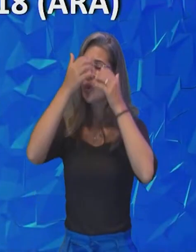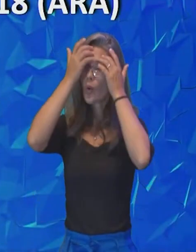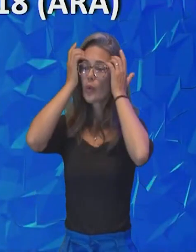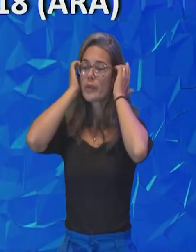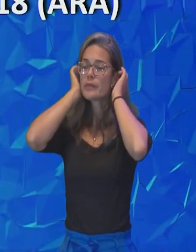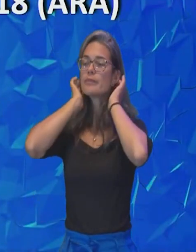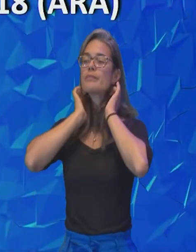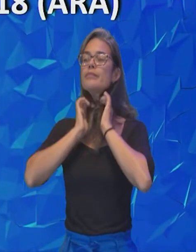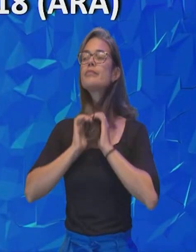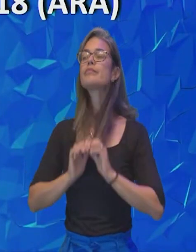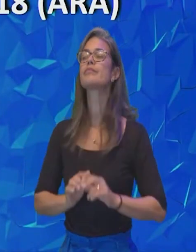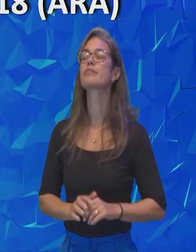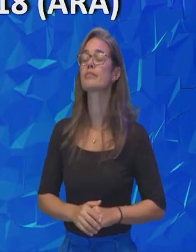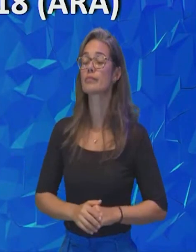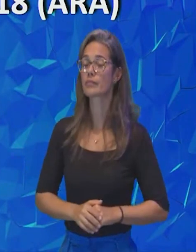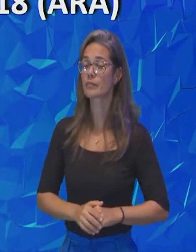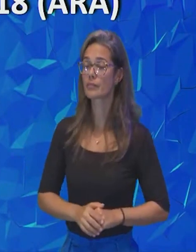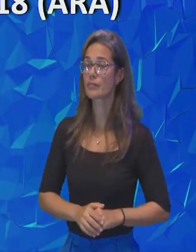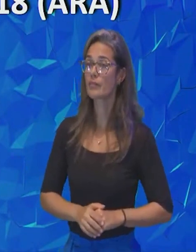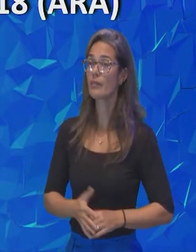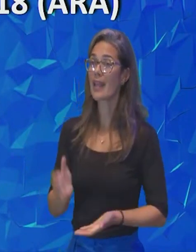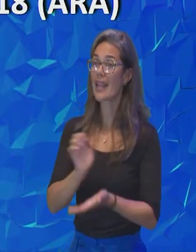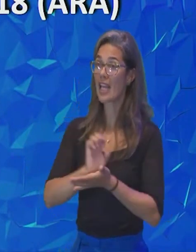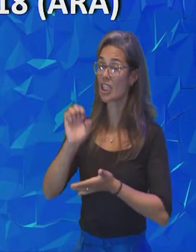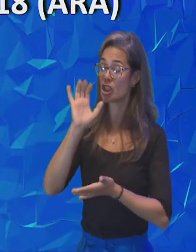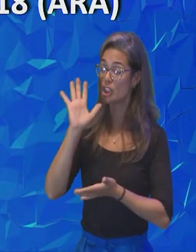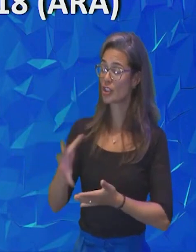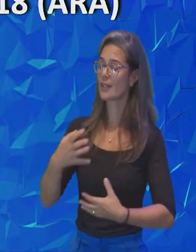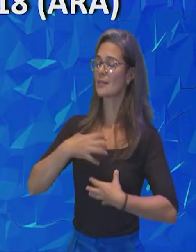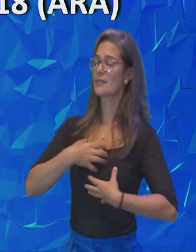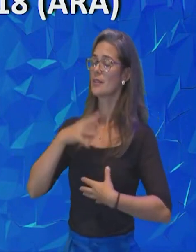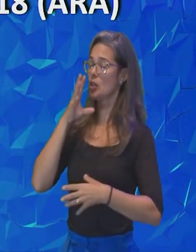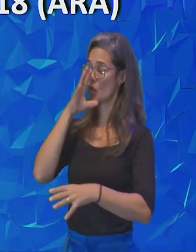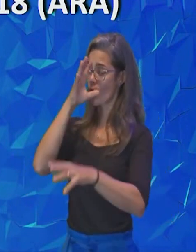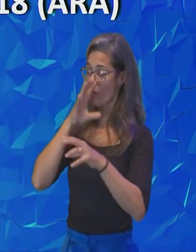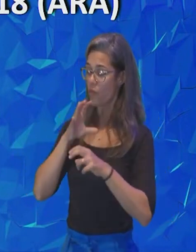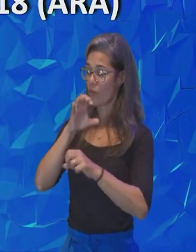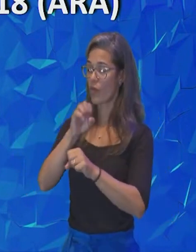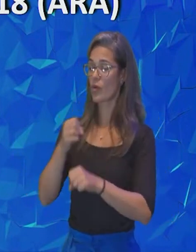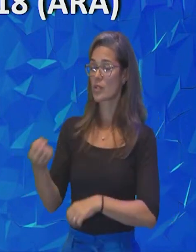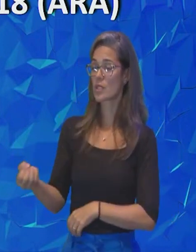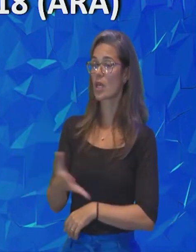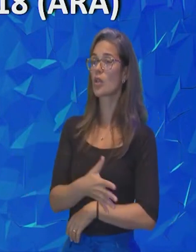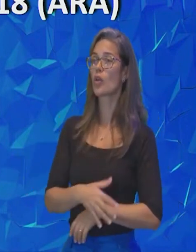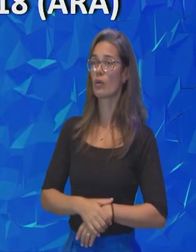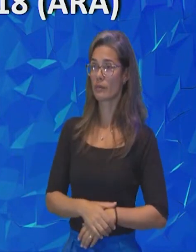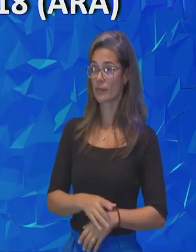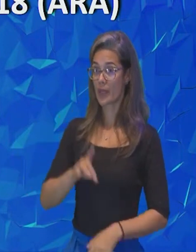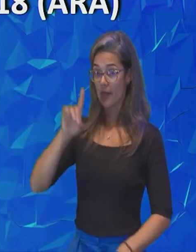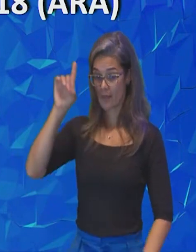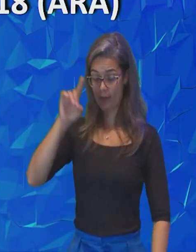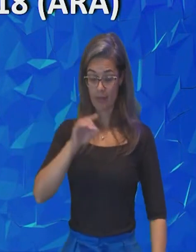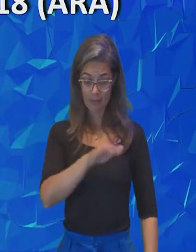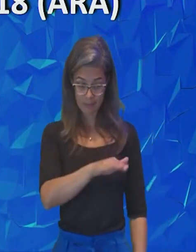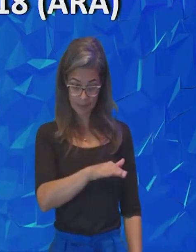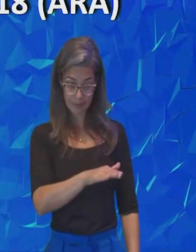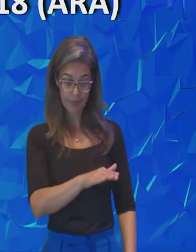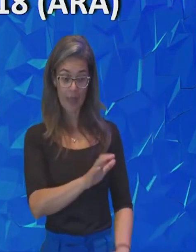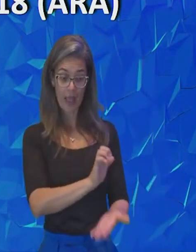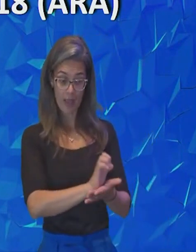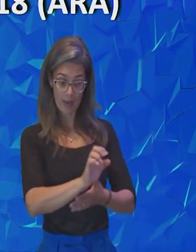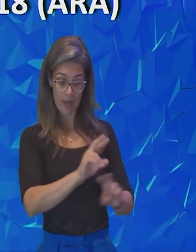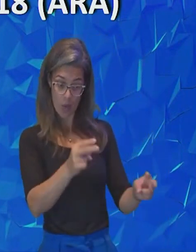de volta, agora fortalecido pelo Senhor para cumprir a sua missão. O Senhor lhe disse: ô Elias, olhe para mim, eu